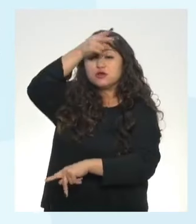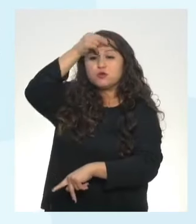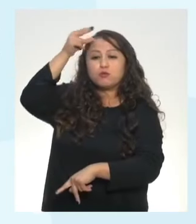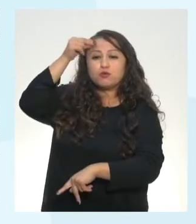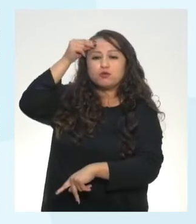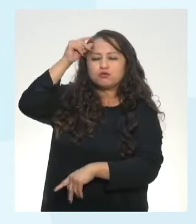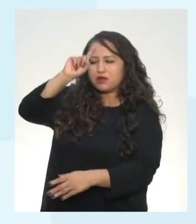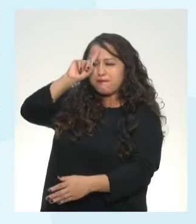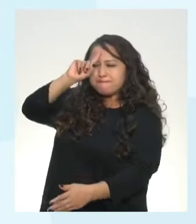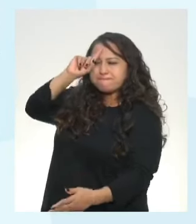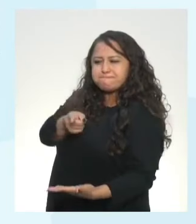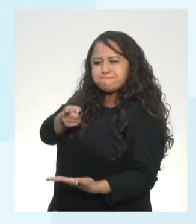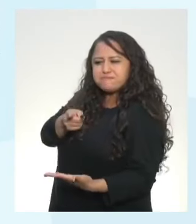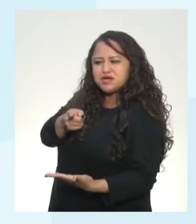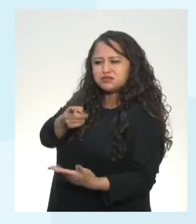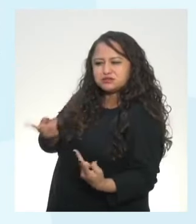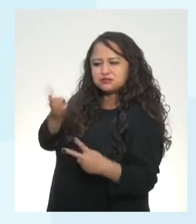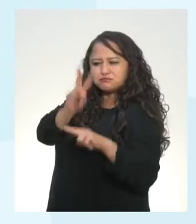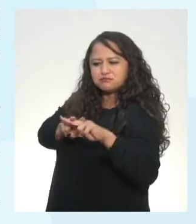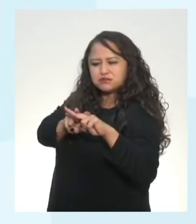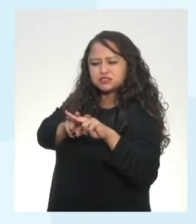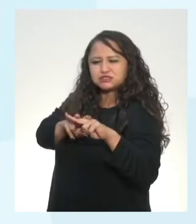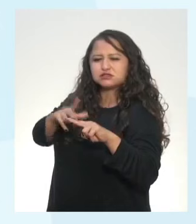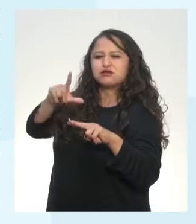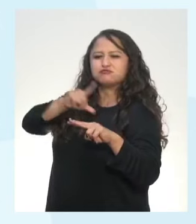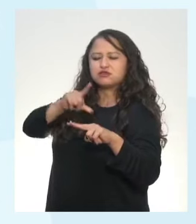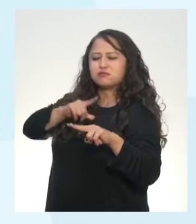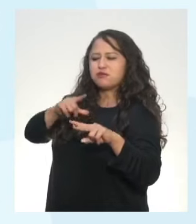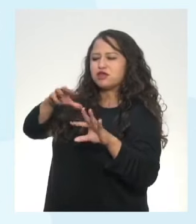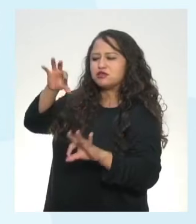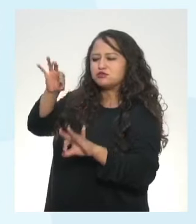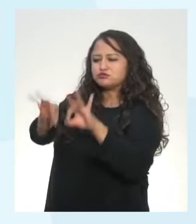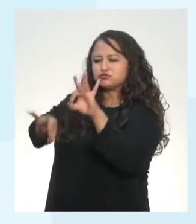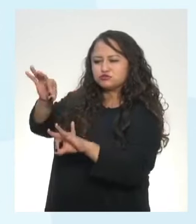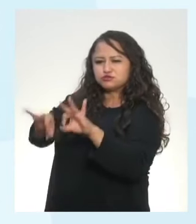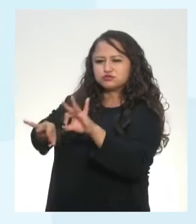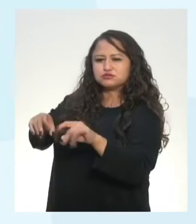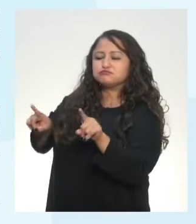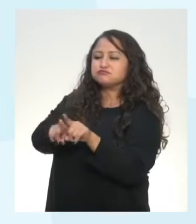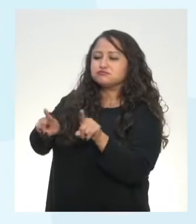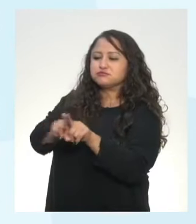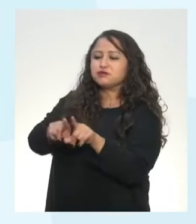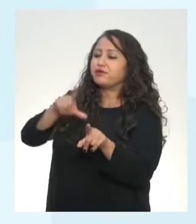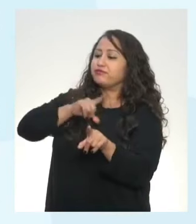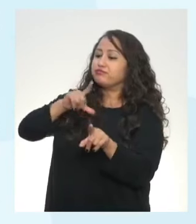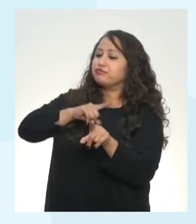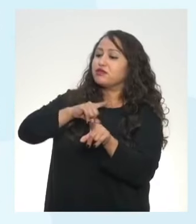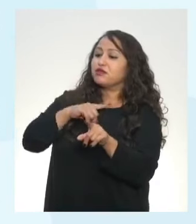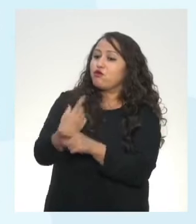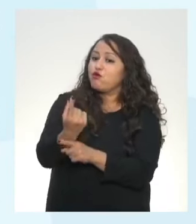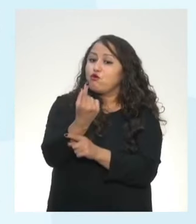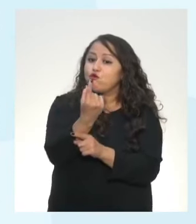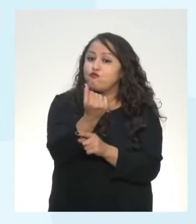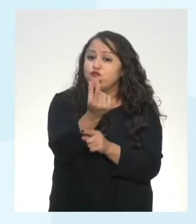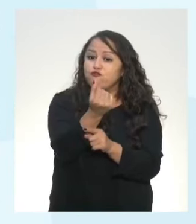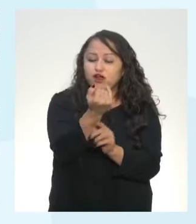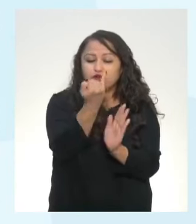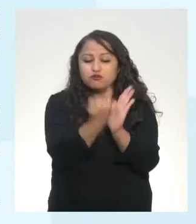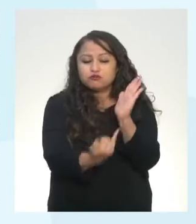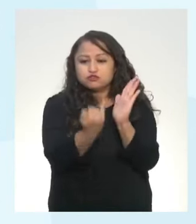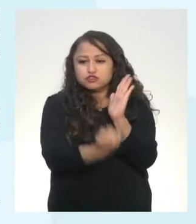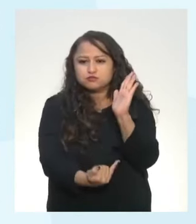ordena a prisão, aplica a sentença, criava e estabelecia o valor de impostos, convocava